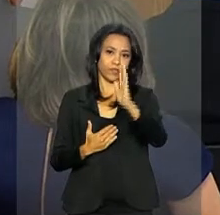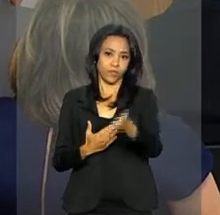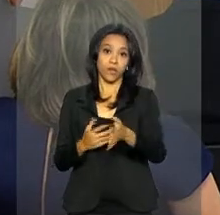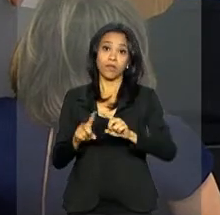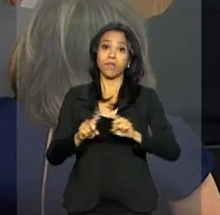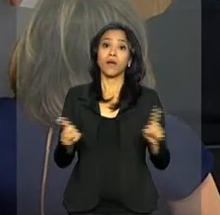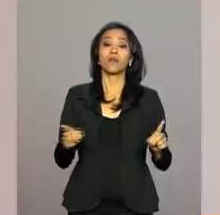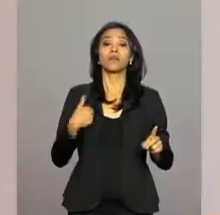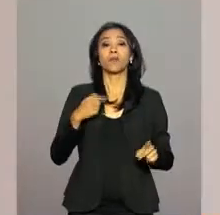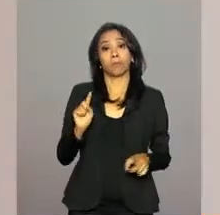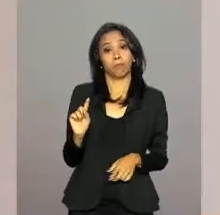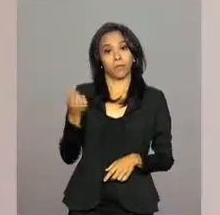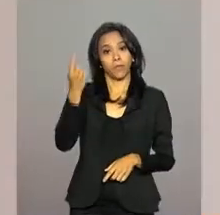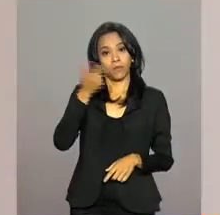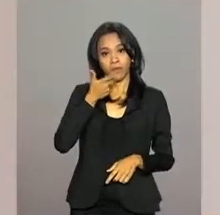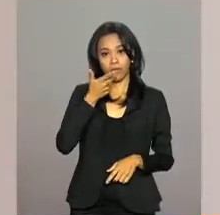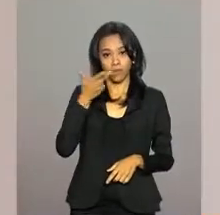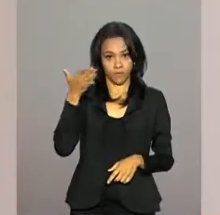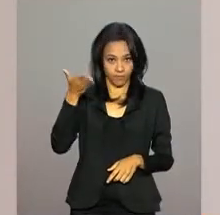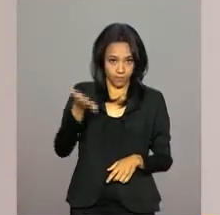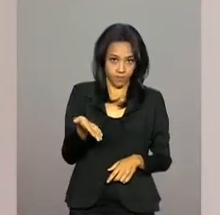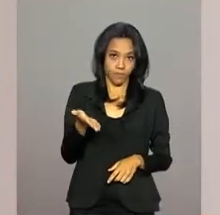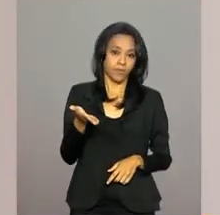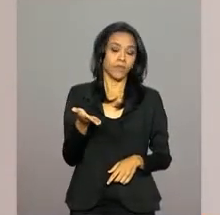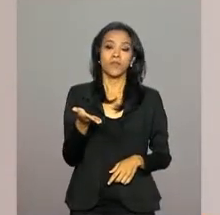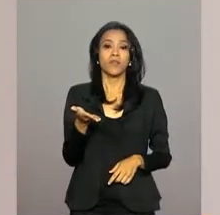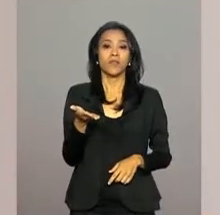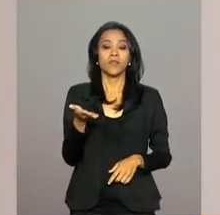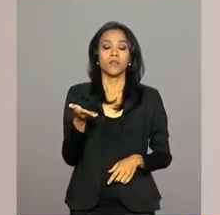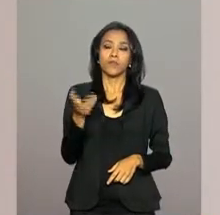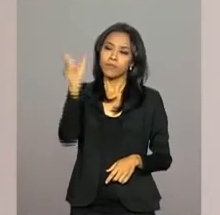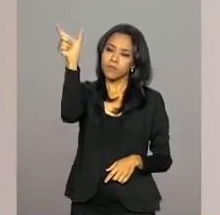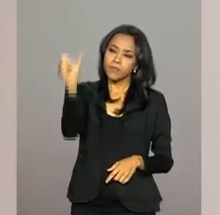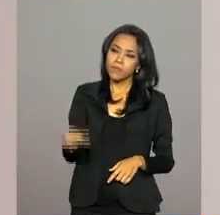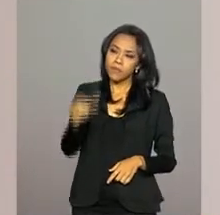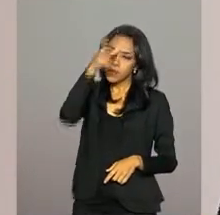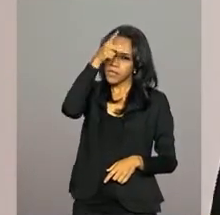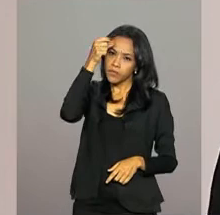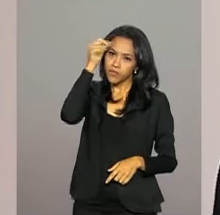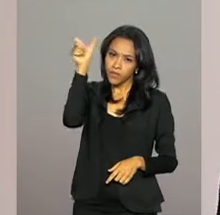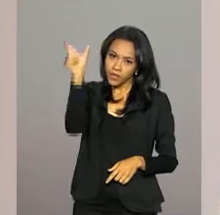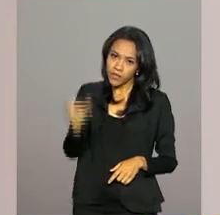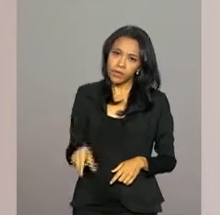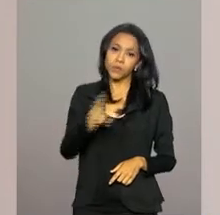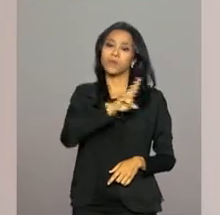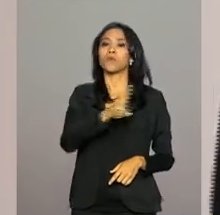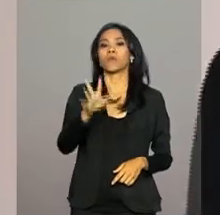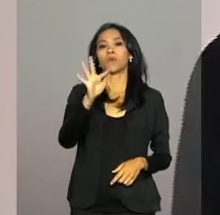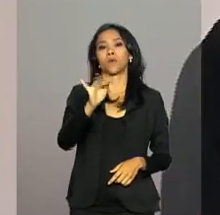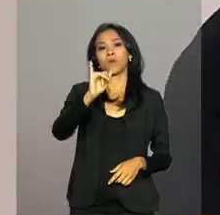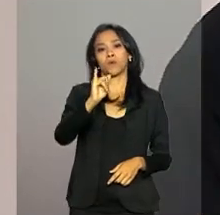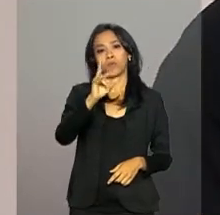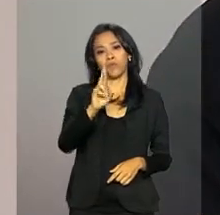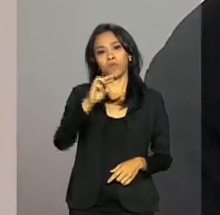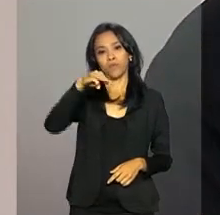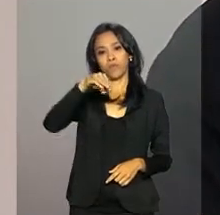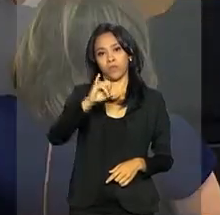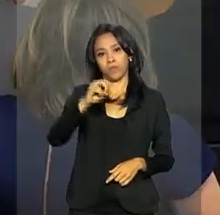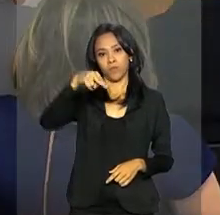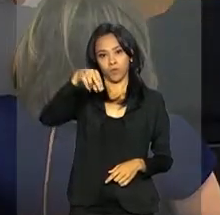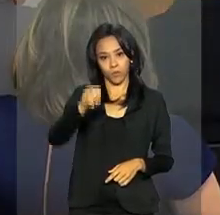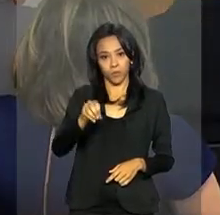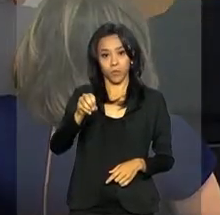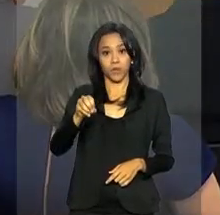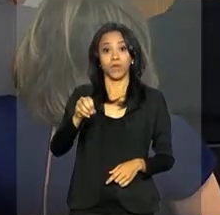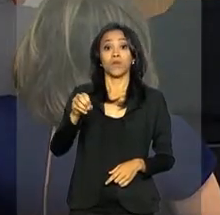fazer um primeiro registro é prefeito firmino é os que estão à mesa